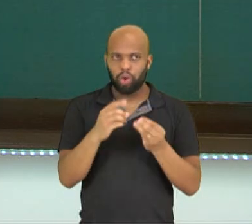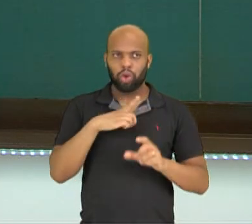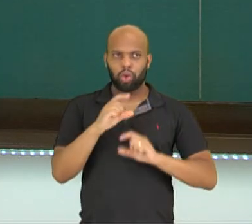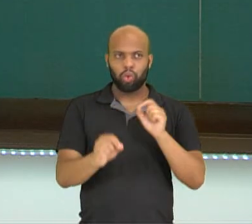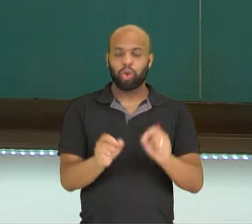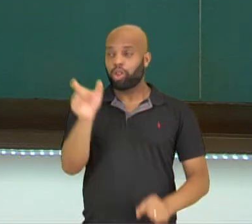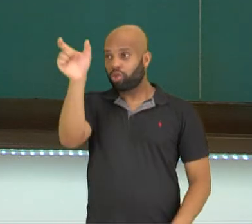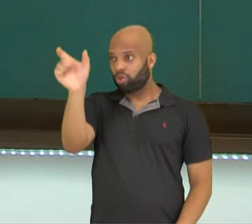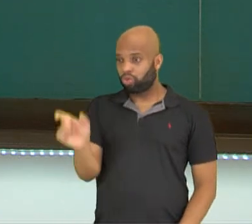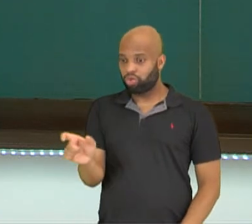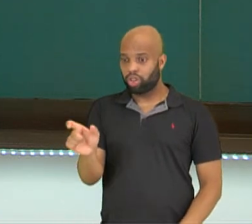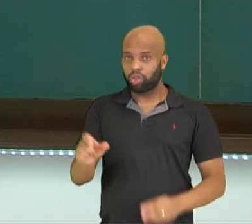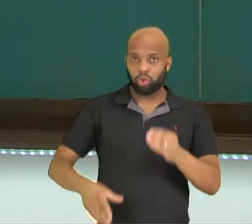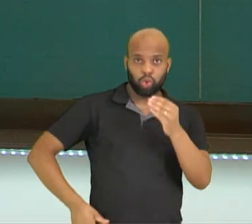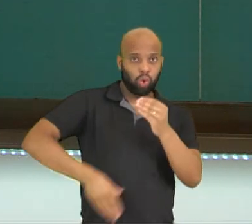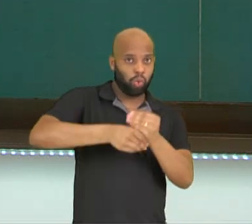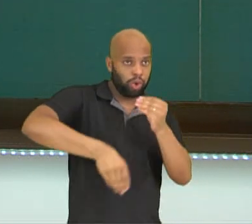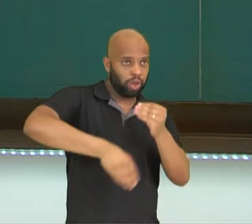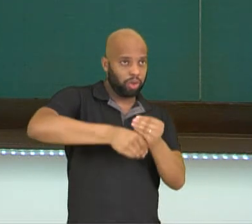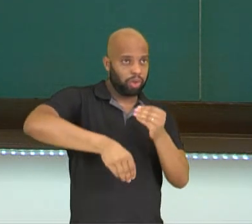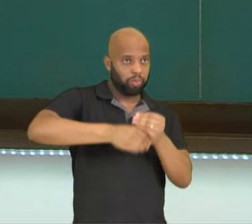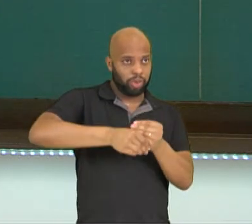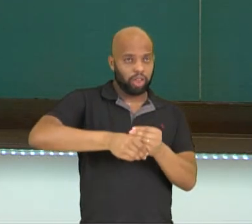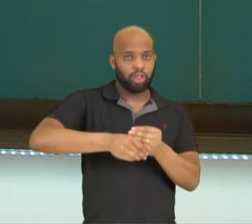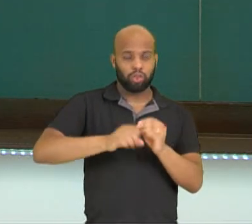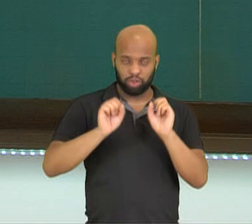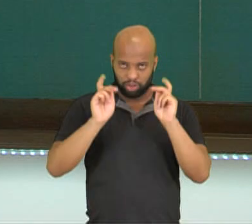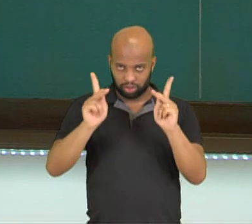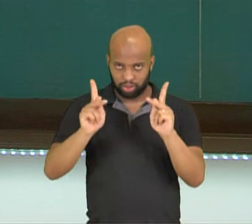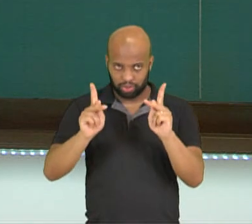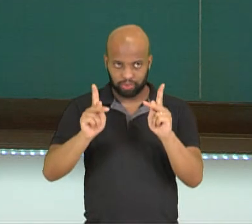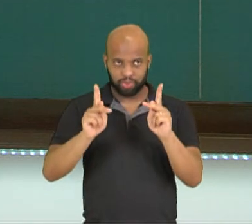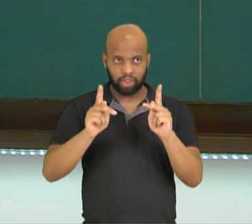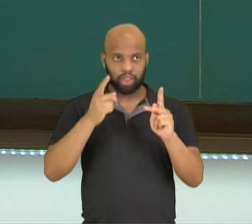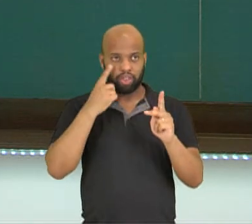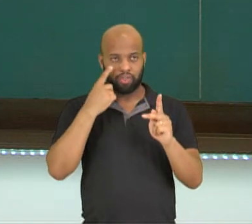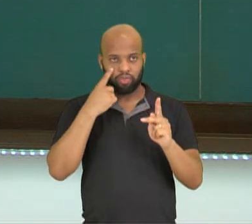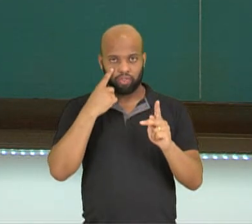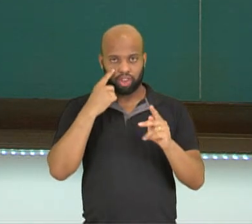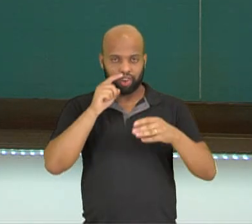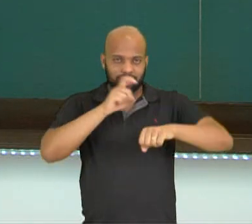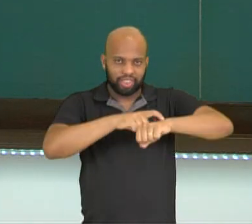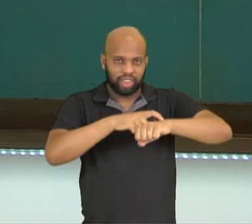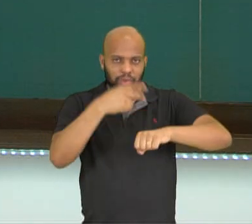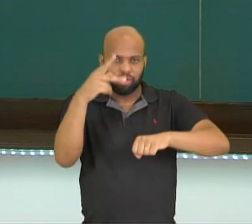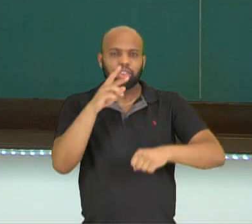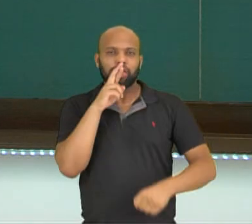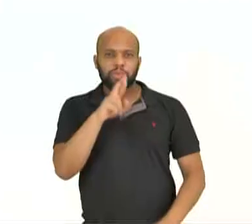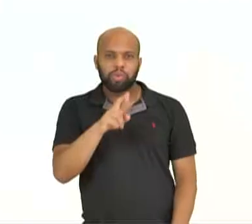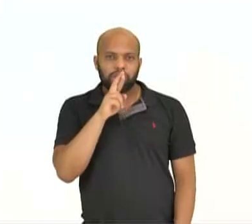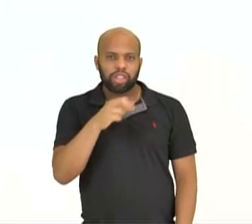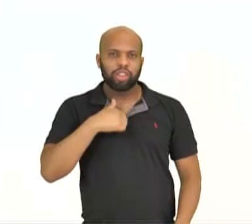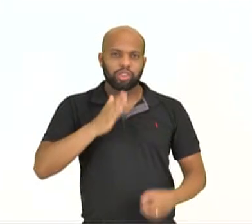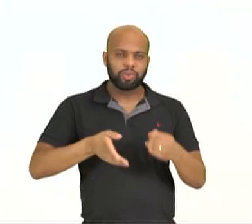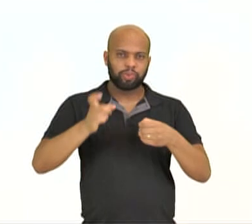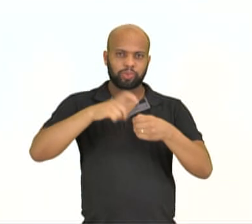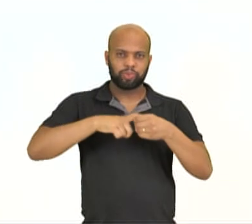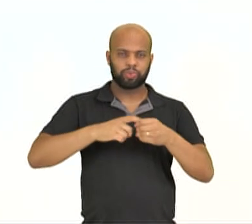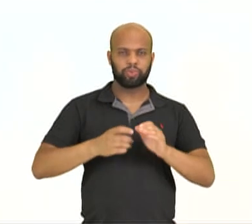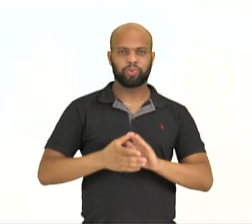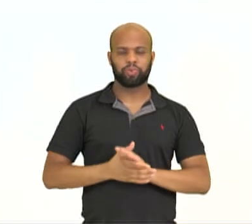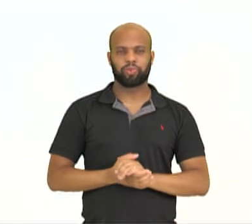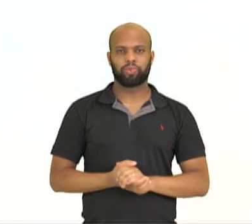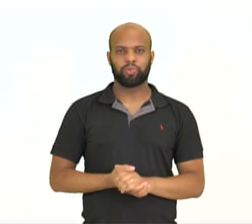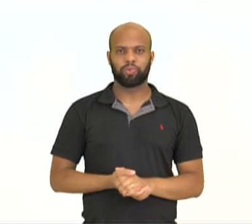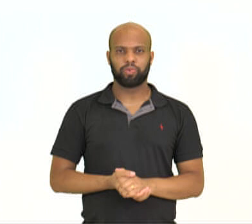o sujeito e complemento, né? Pode ser nominal ou verbal. Vamos ver, dá um tempinho para vocês responderem essa? Daqui a pouco